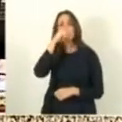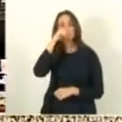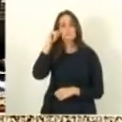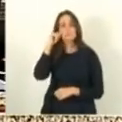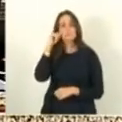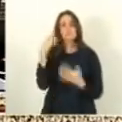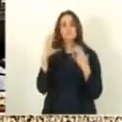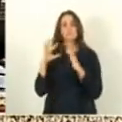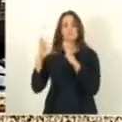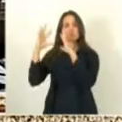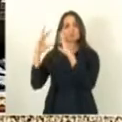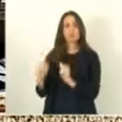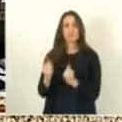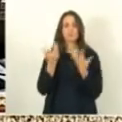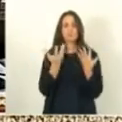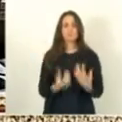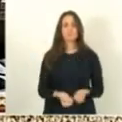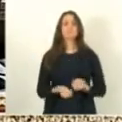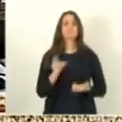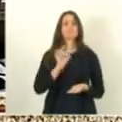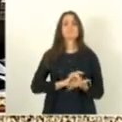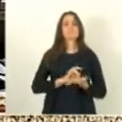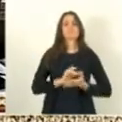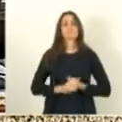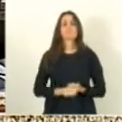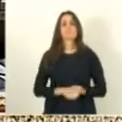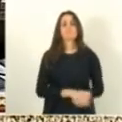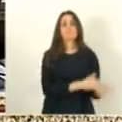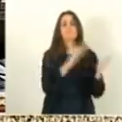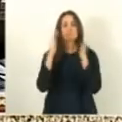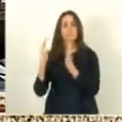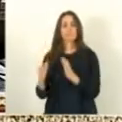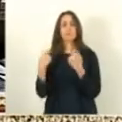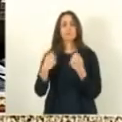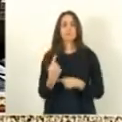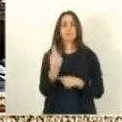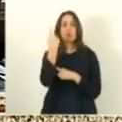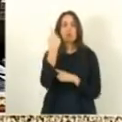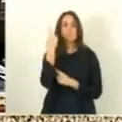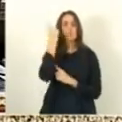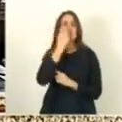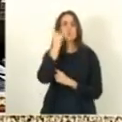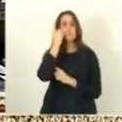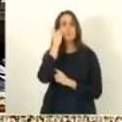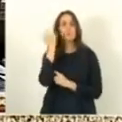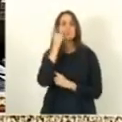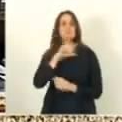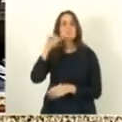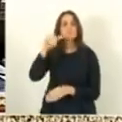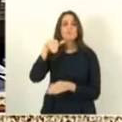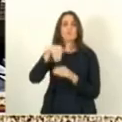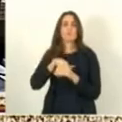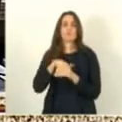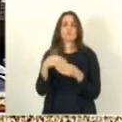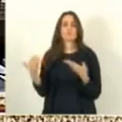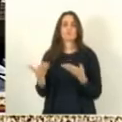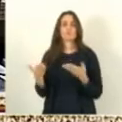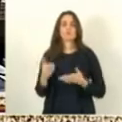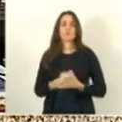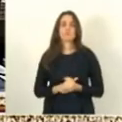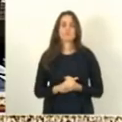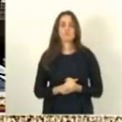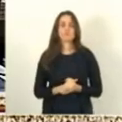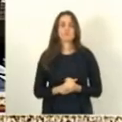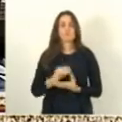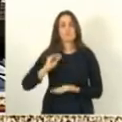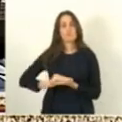ofici-se. Segunda fase do expediente. Precisamos de mais um parlamentar para que tenhamos o